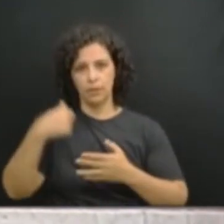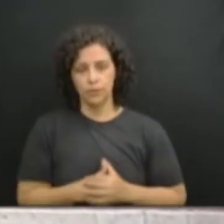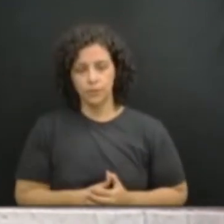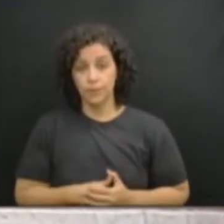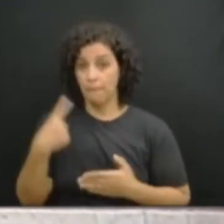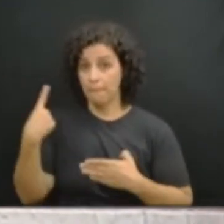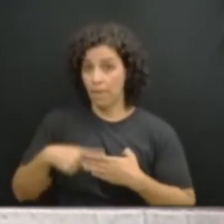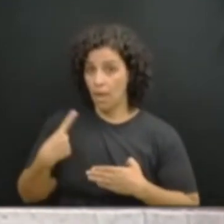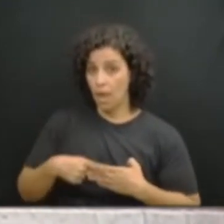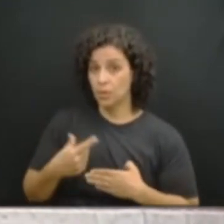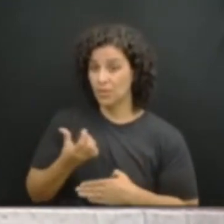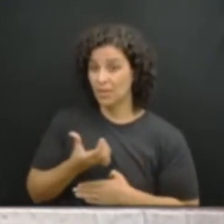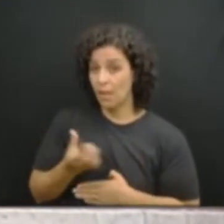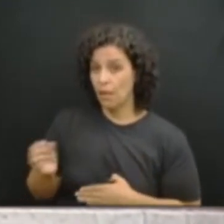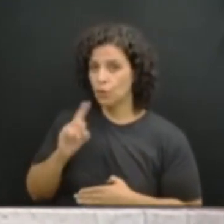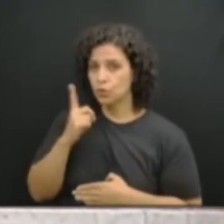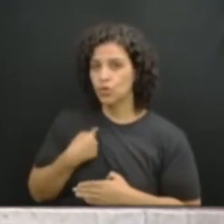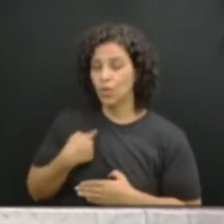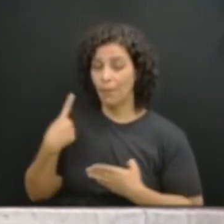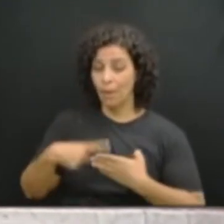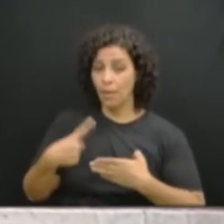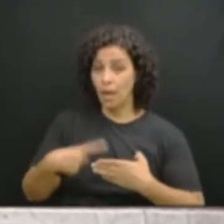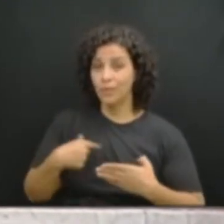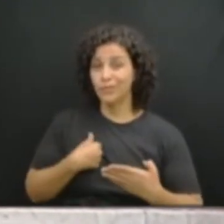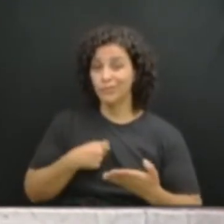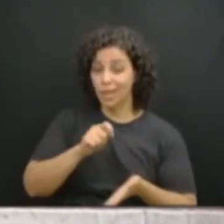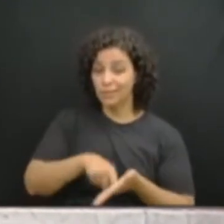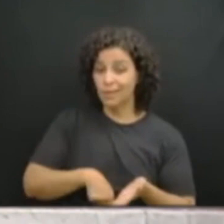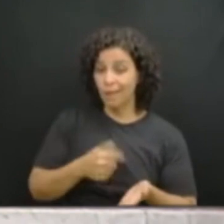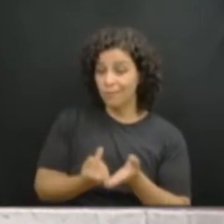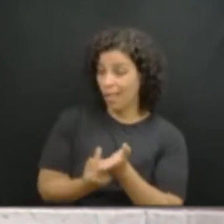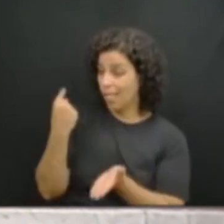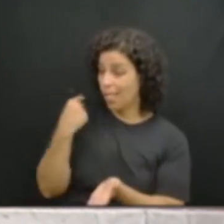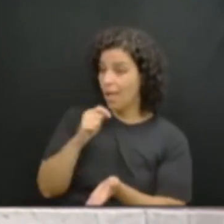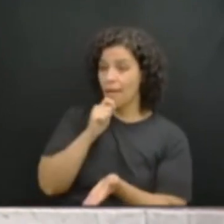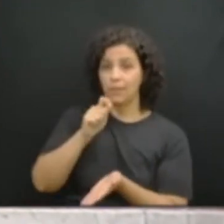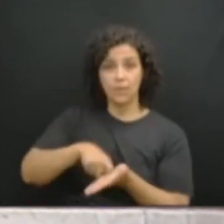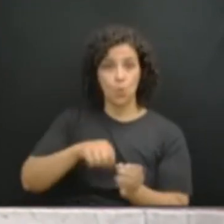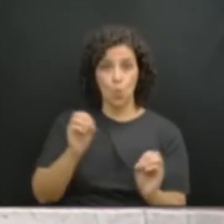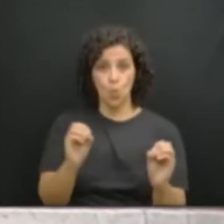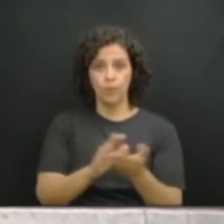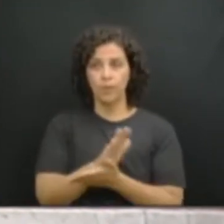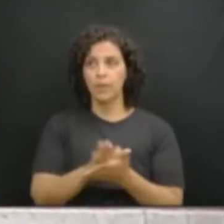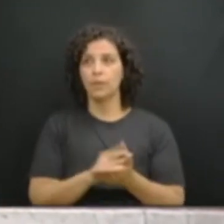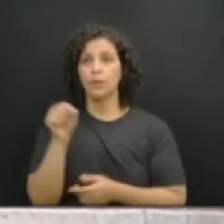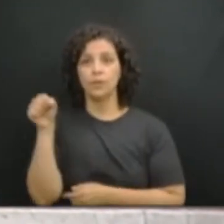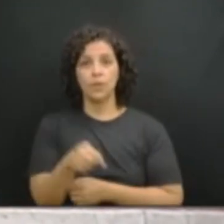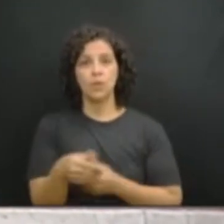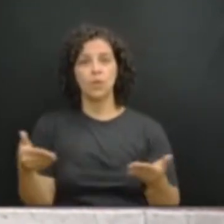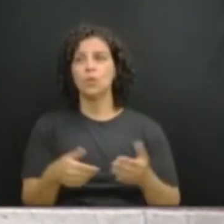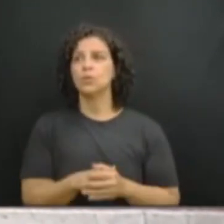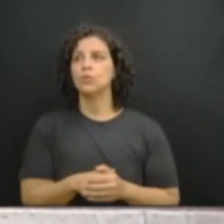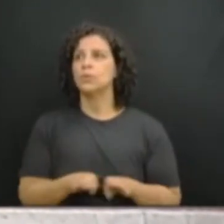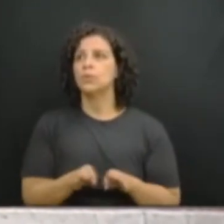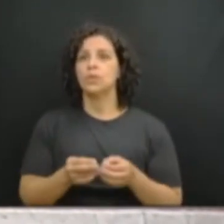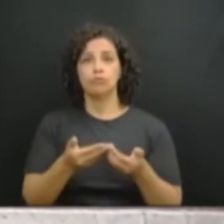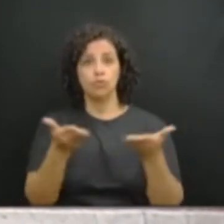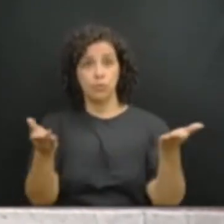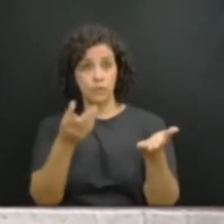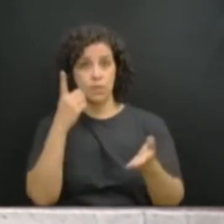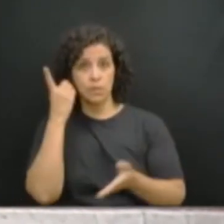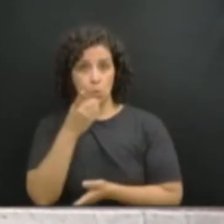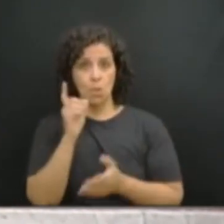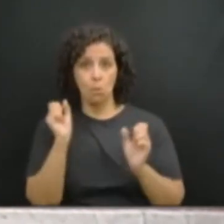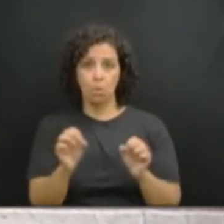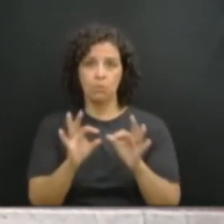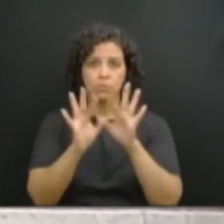que há mais de 600 dias esse termo era para estar assinado e não esteve. E eu estou aqui hoje, já está à disposição dos